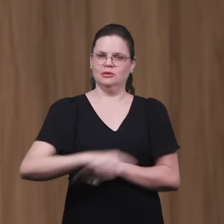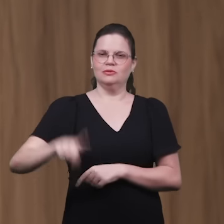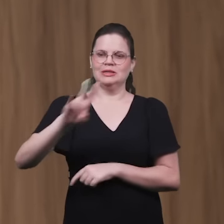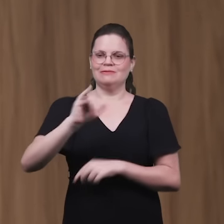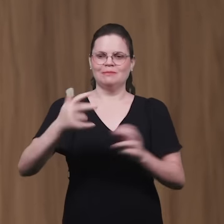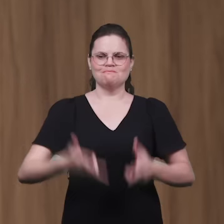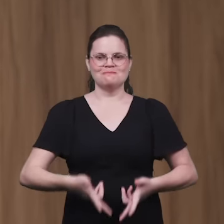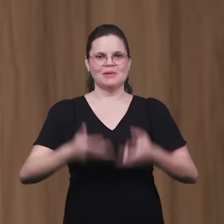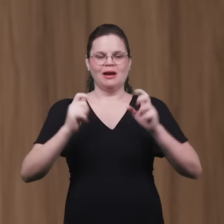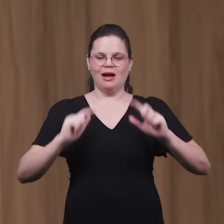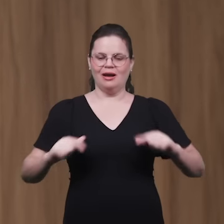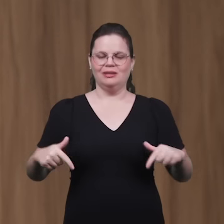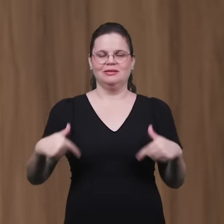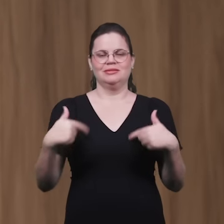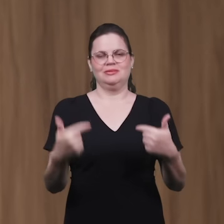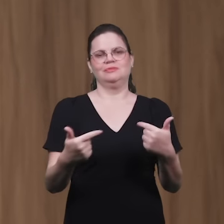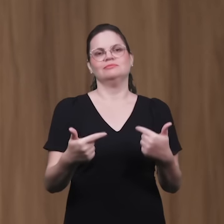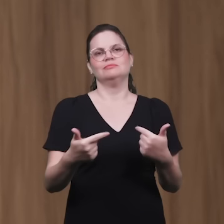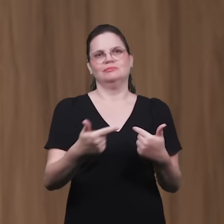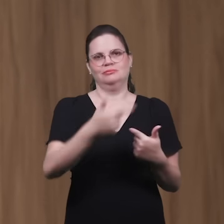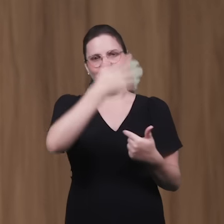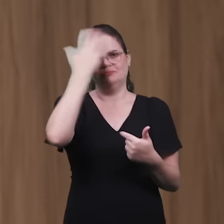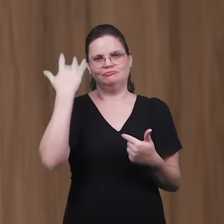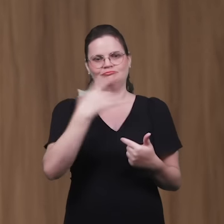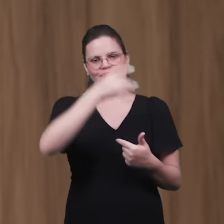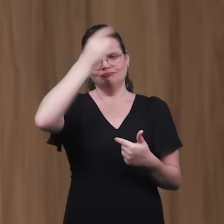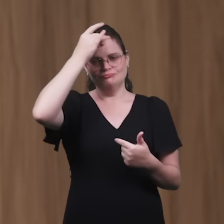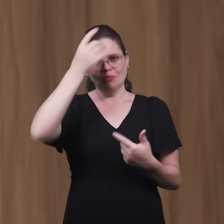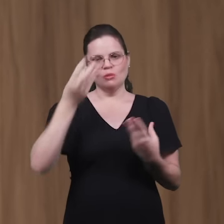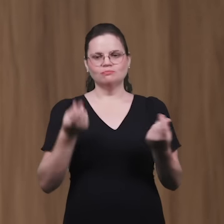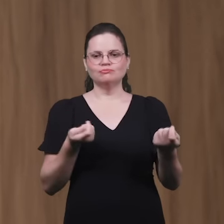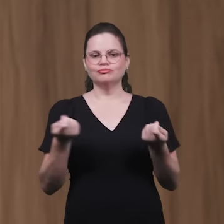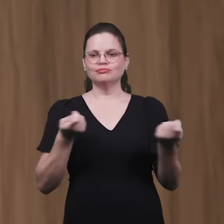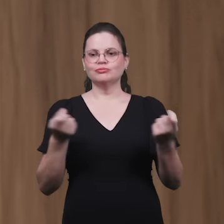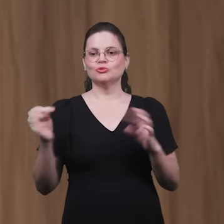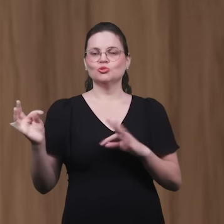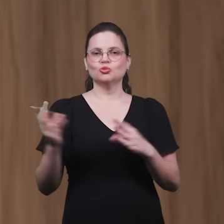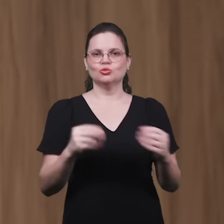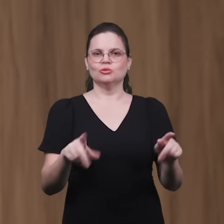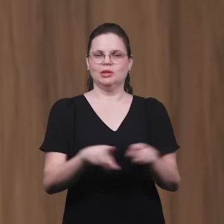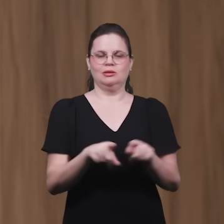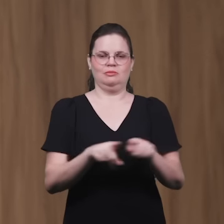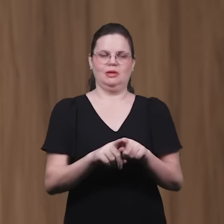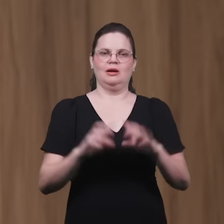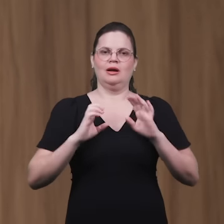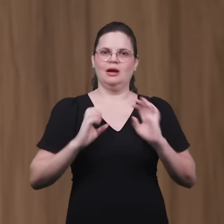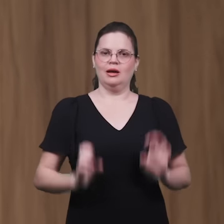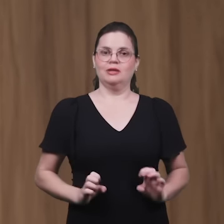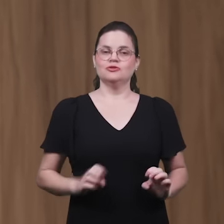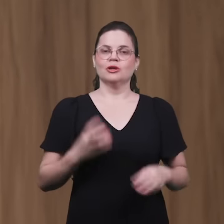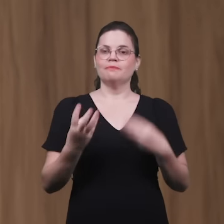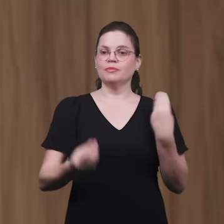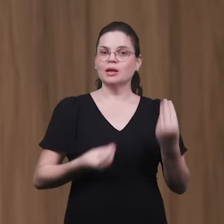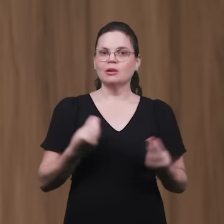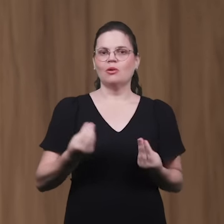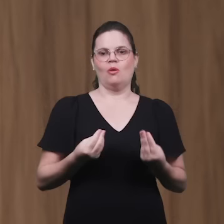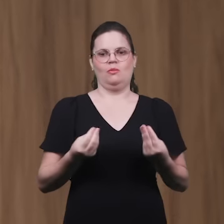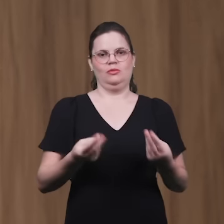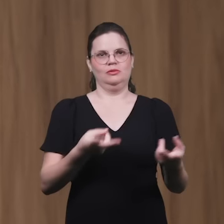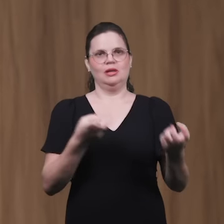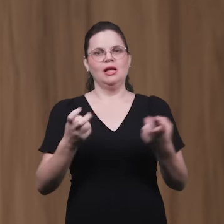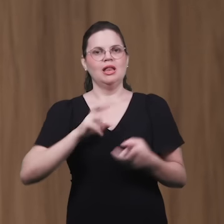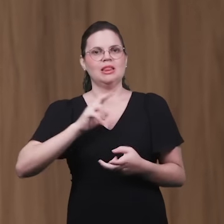ver a questão da disciplina ali, da ética, a maneira como isso é entregue, não é entregue